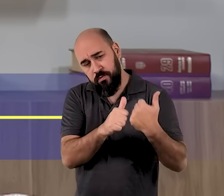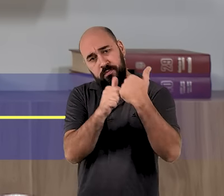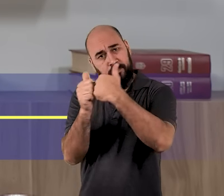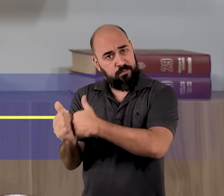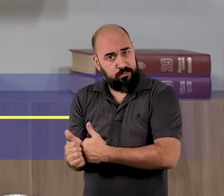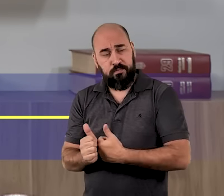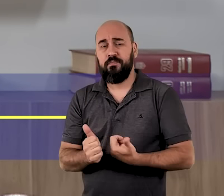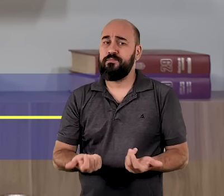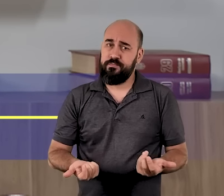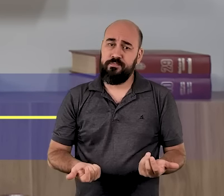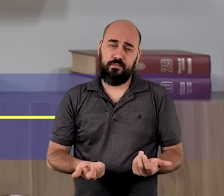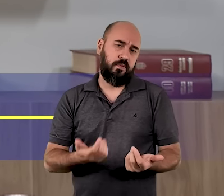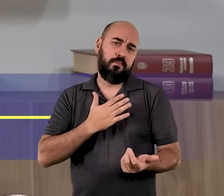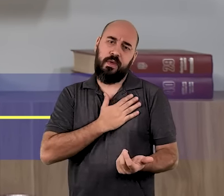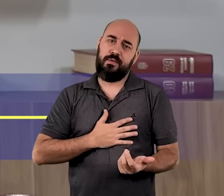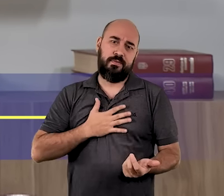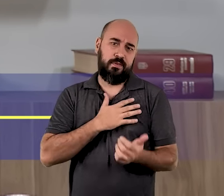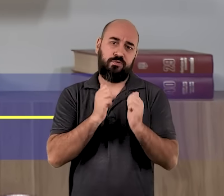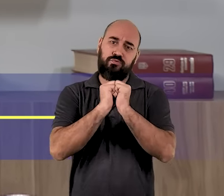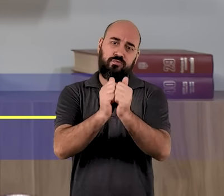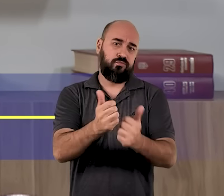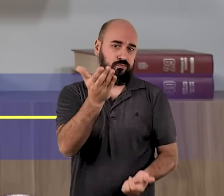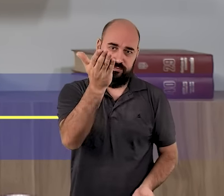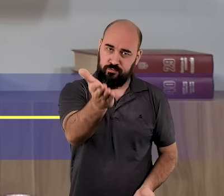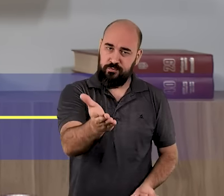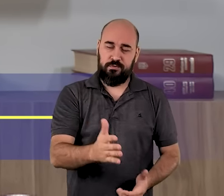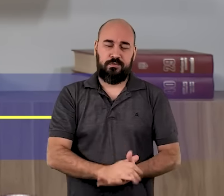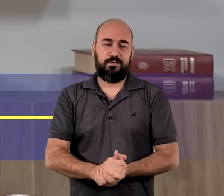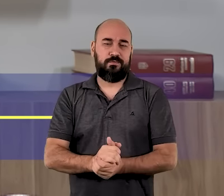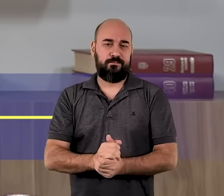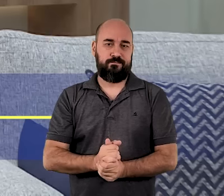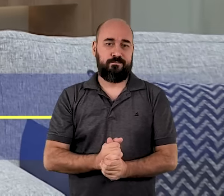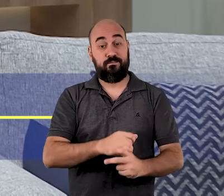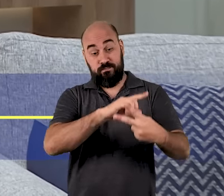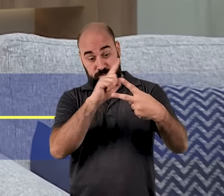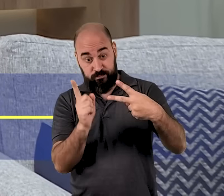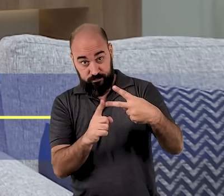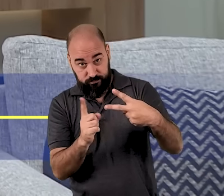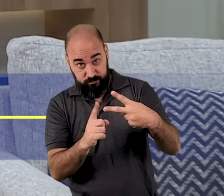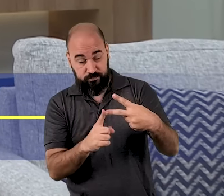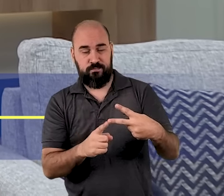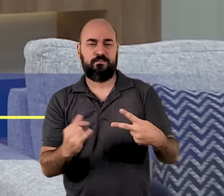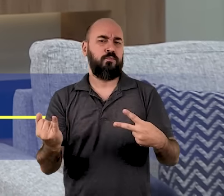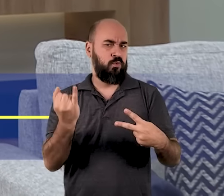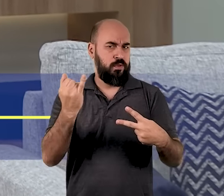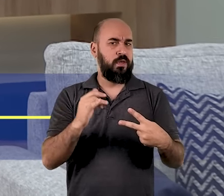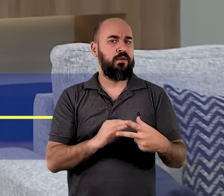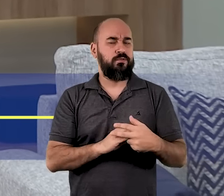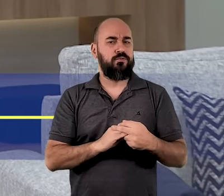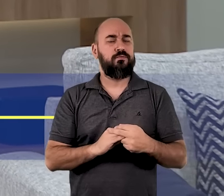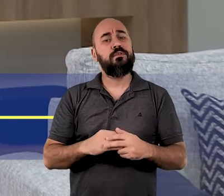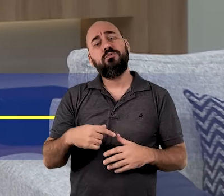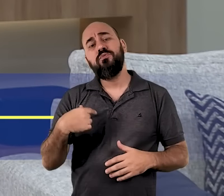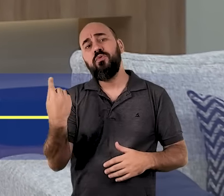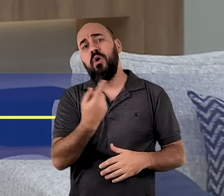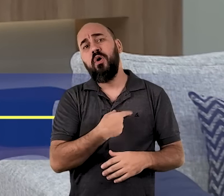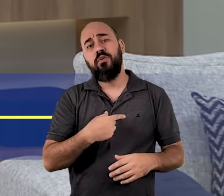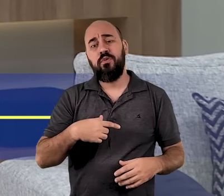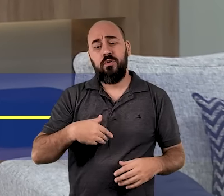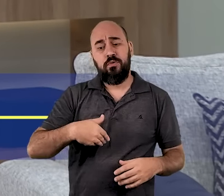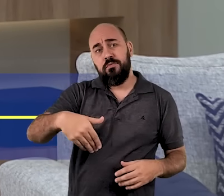gente também. É um prazer ter a sua companhia em nossas redes sociais. Outro ponto importante, como nós já estamos chegando